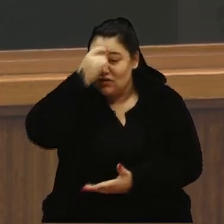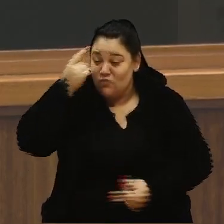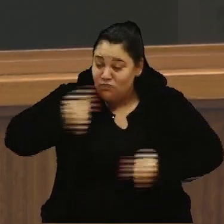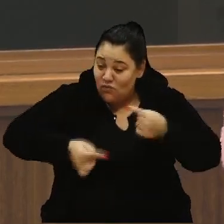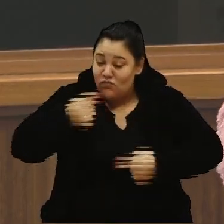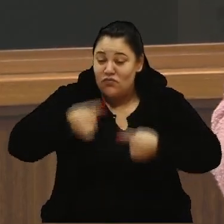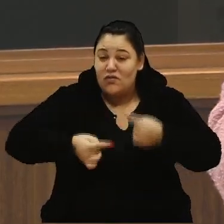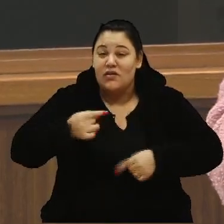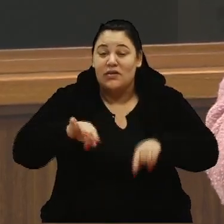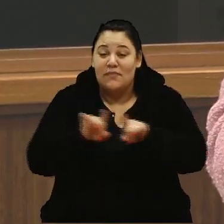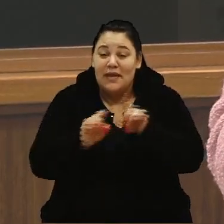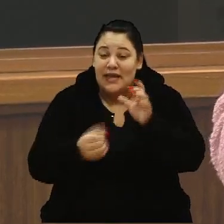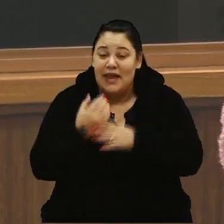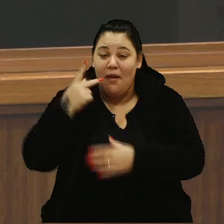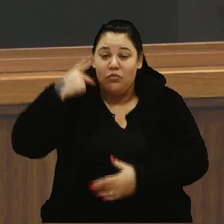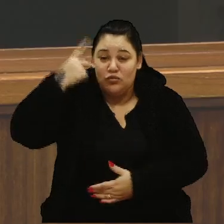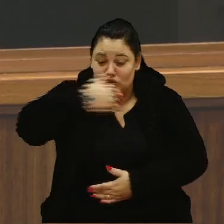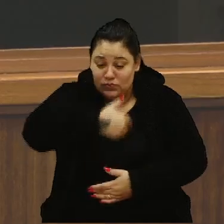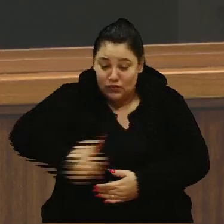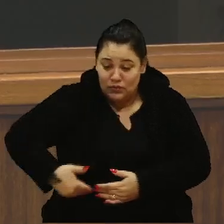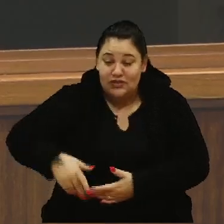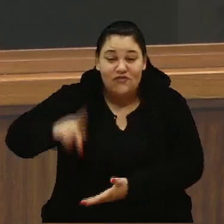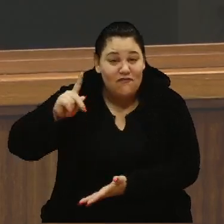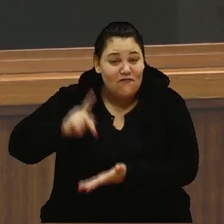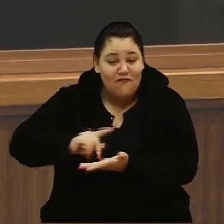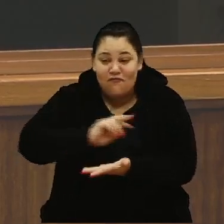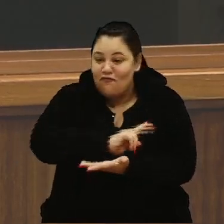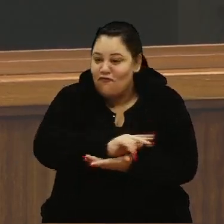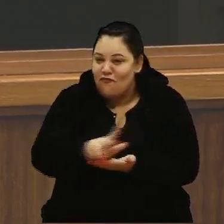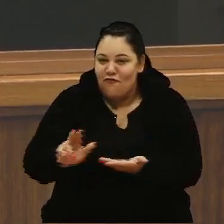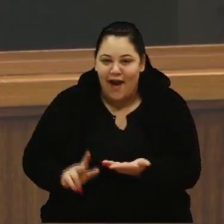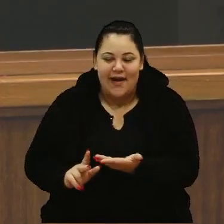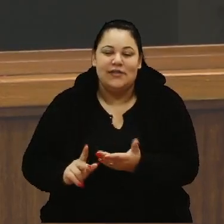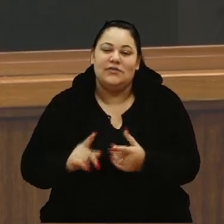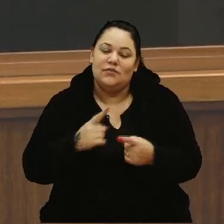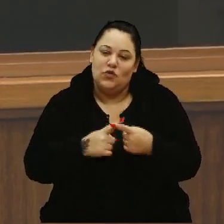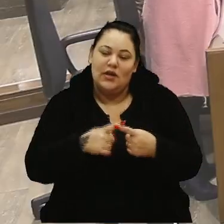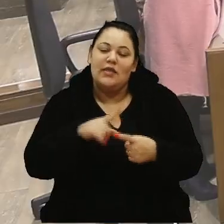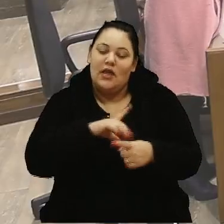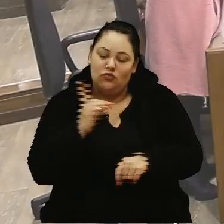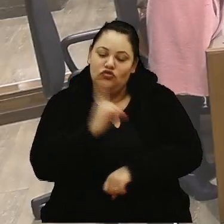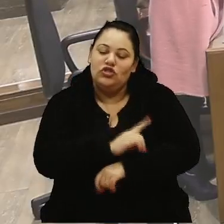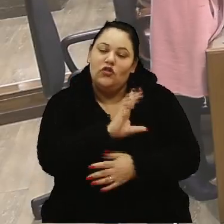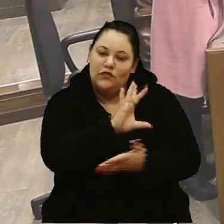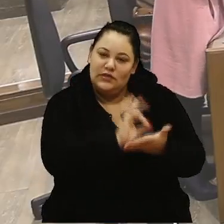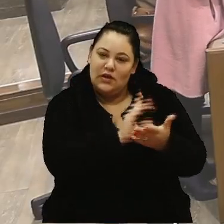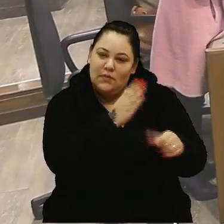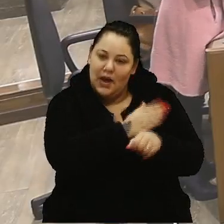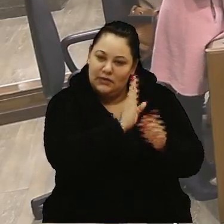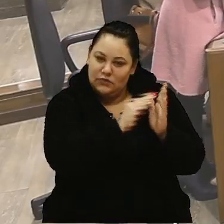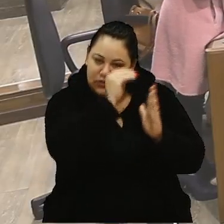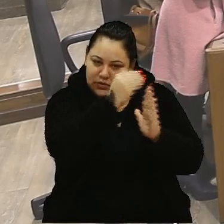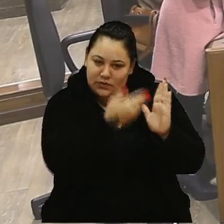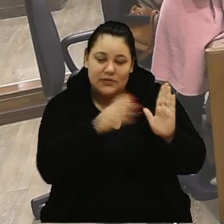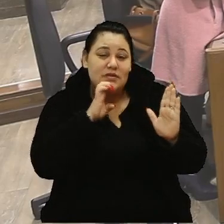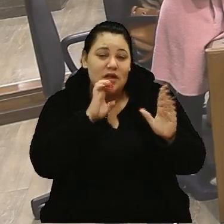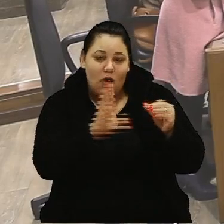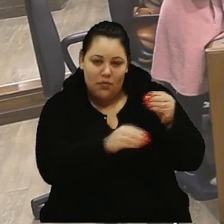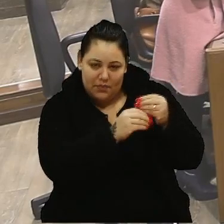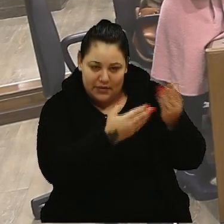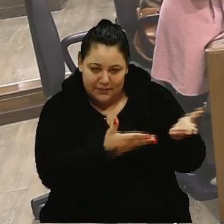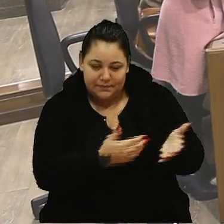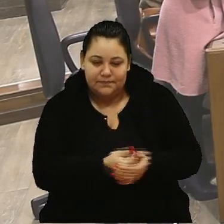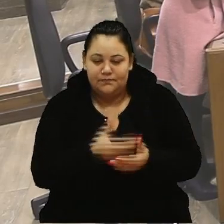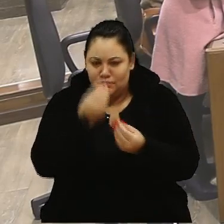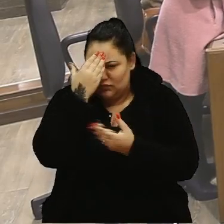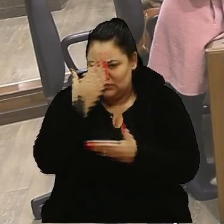também criar políticas públicas diversas através desses dias. Sua parte, vereadora Estela. Muito obrigada, vereadora Rose. Eu